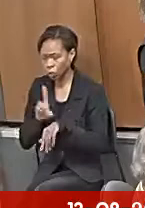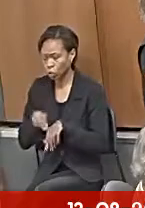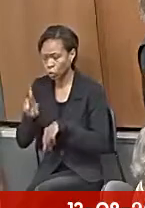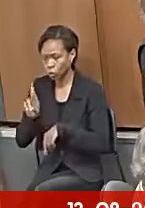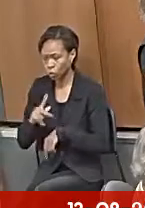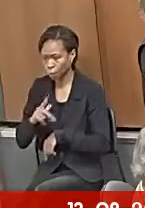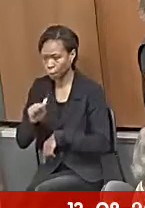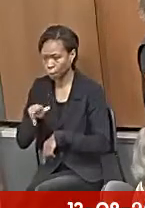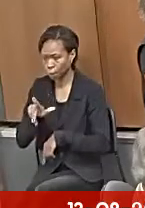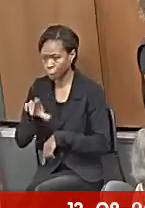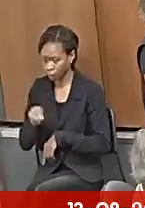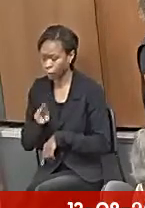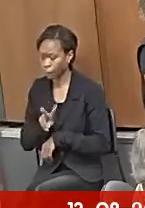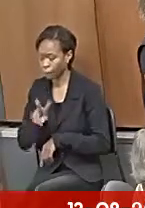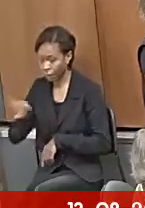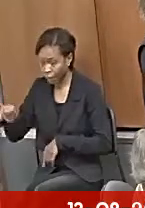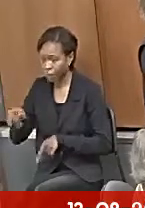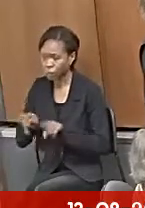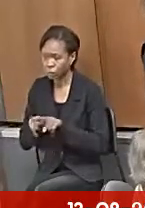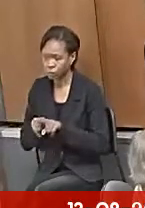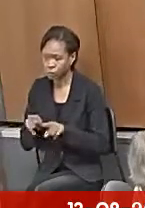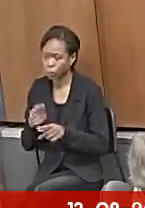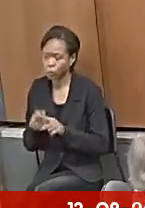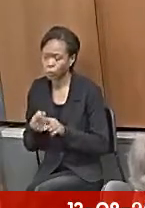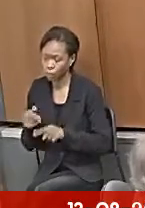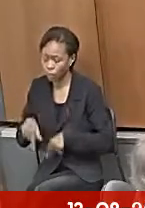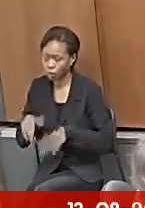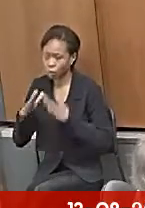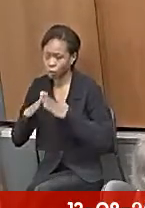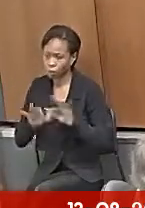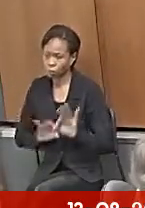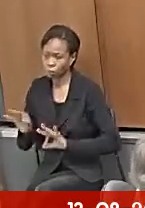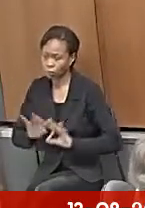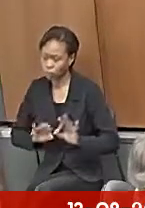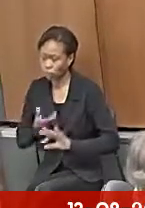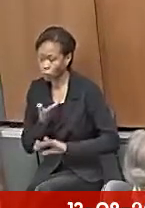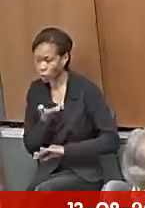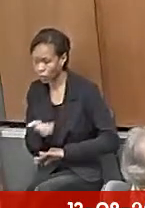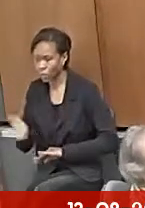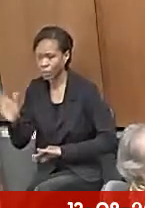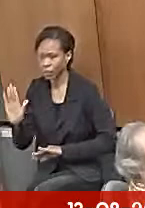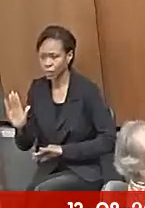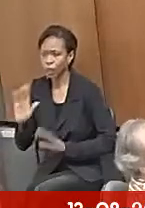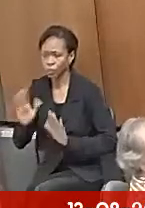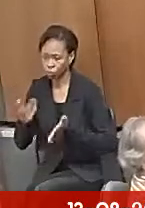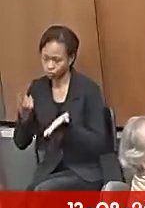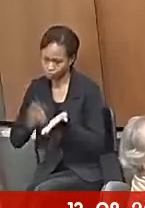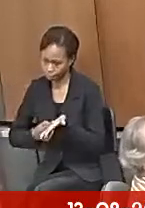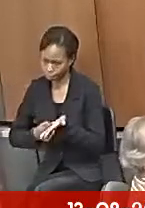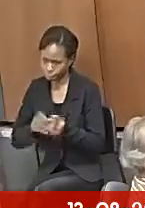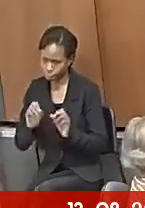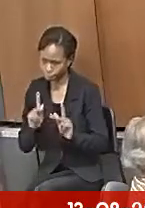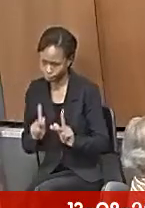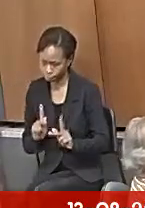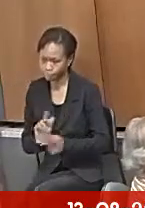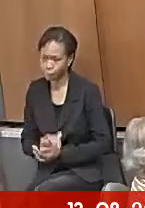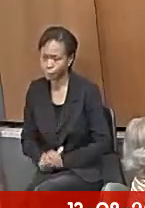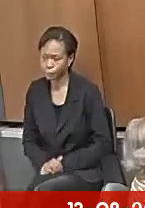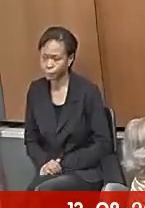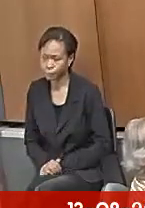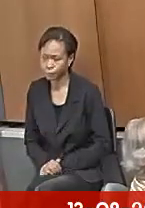que a casa providencie a nossa isso ok então tá confirmado tá bom ok